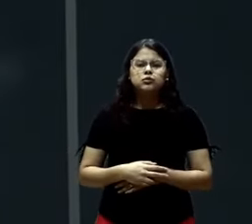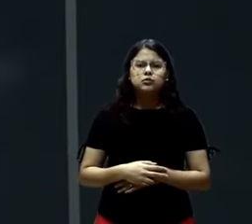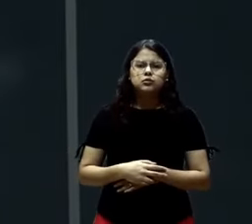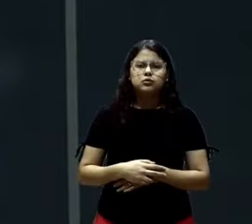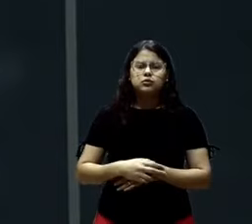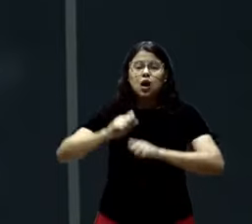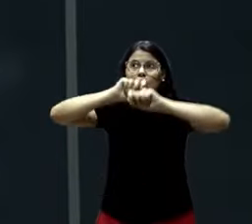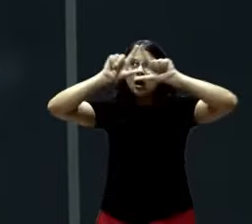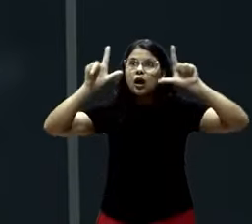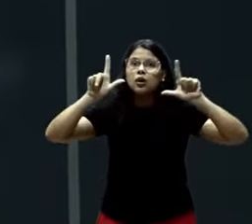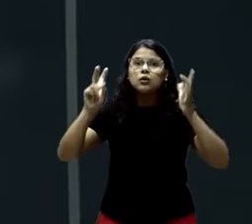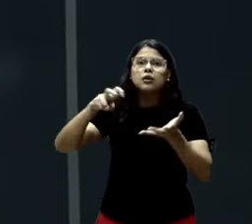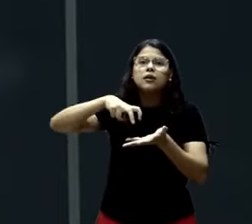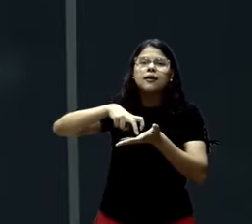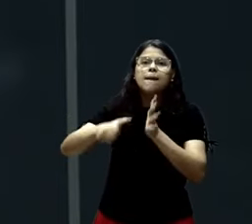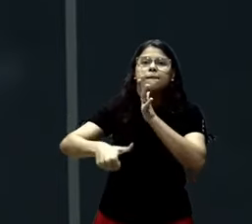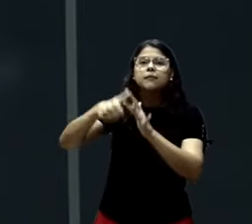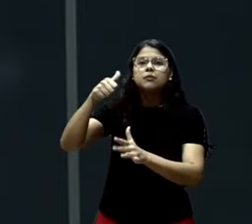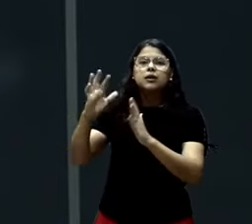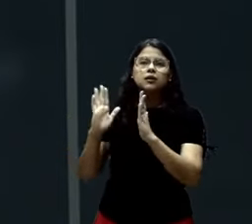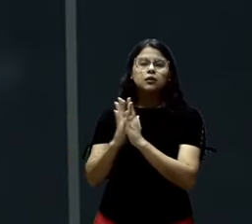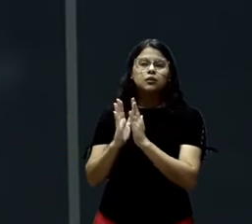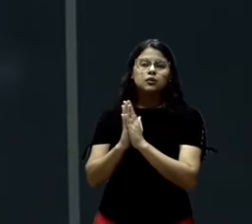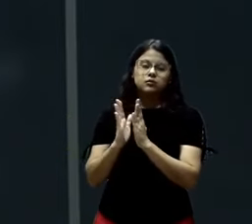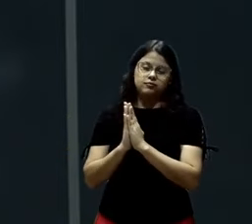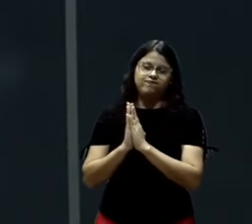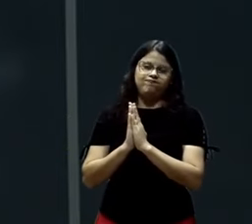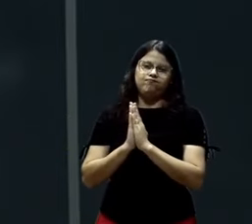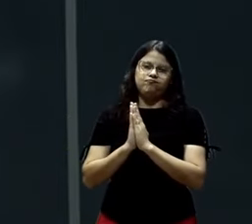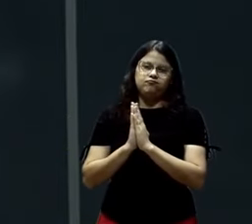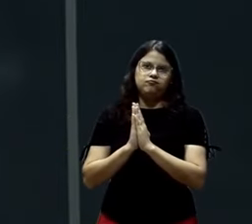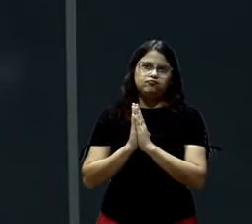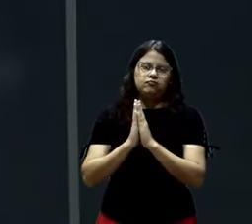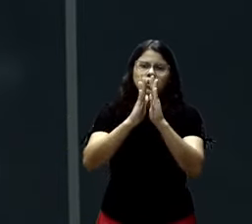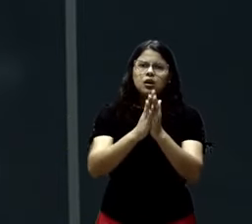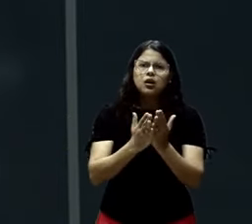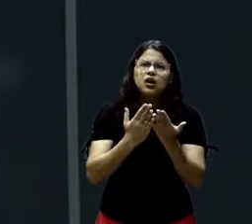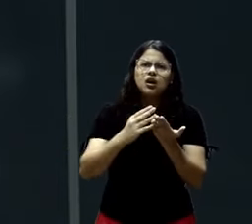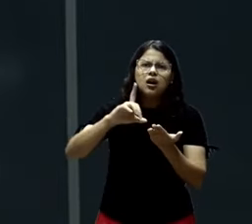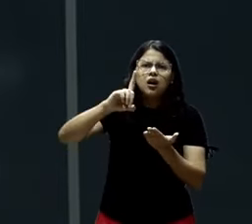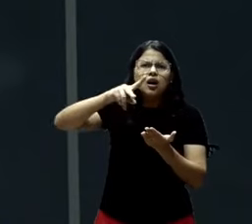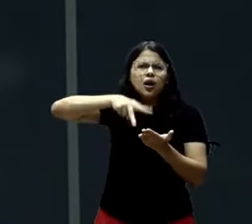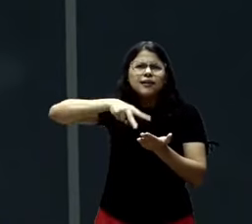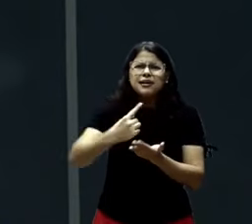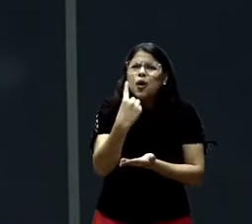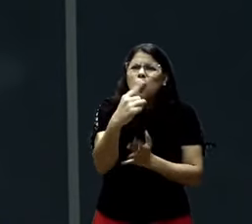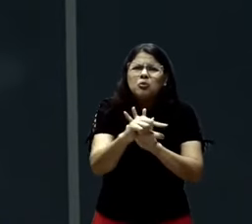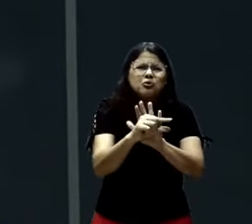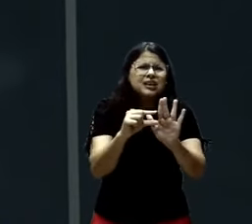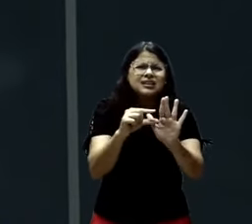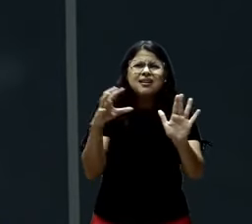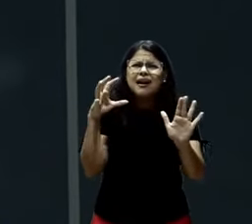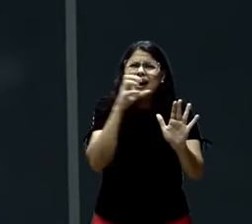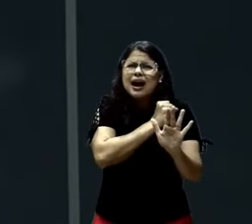inicie o seu dia com oração. Inicie o seu dia lendo um versículo.